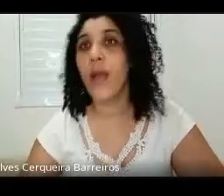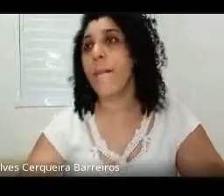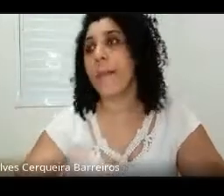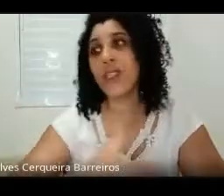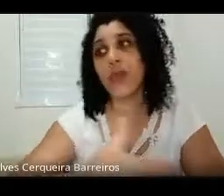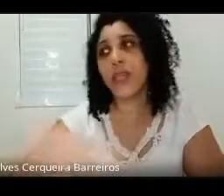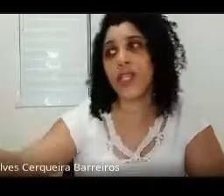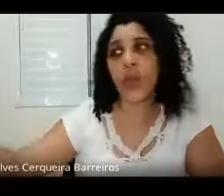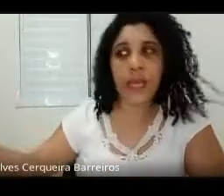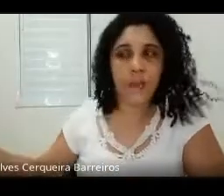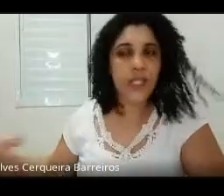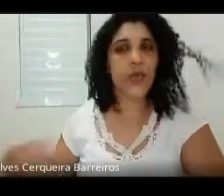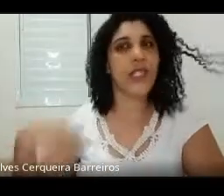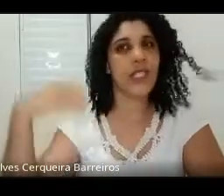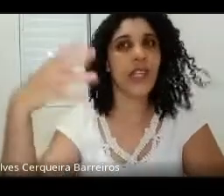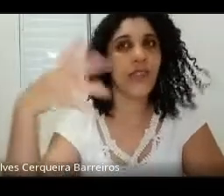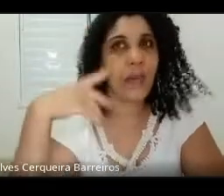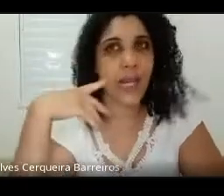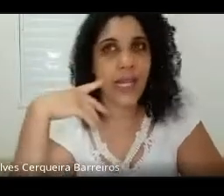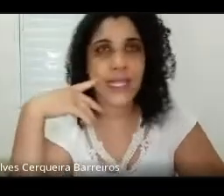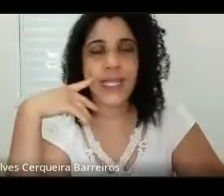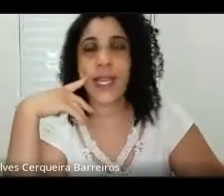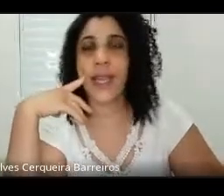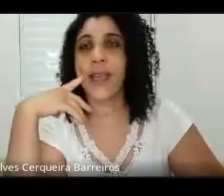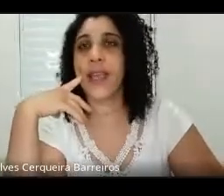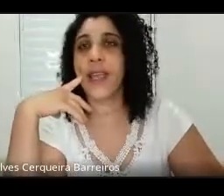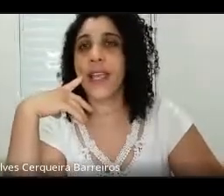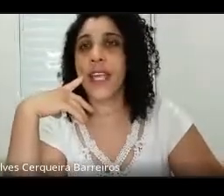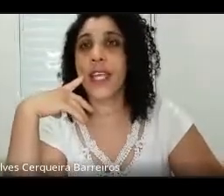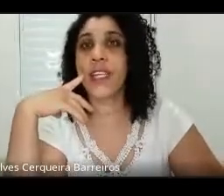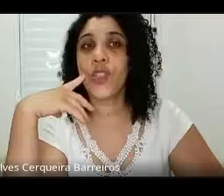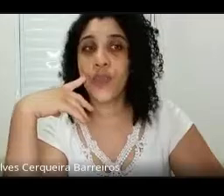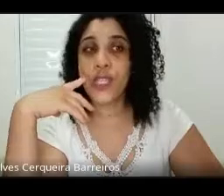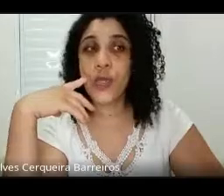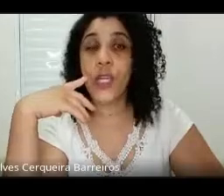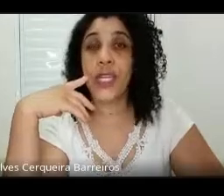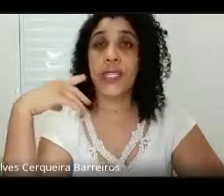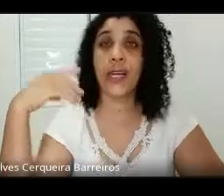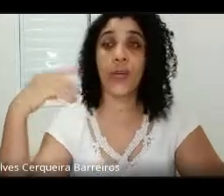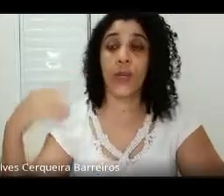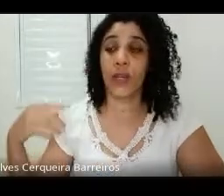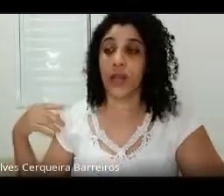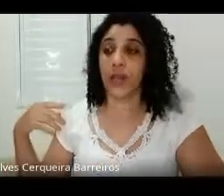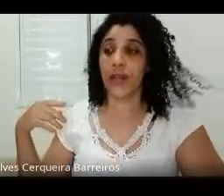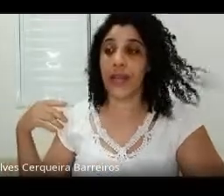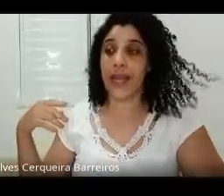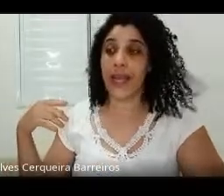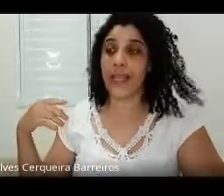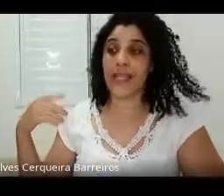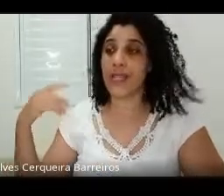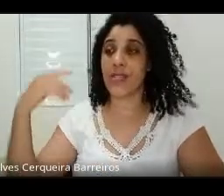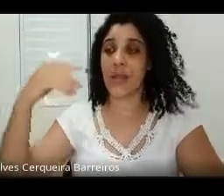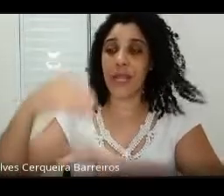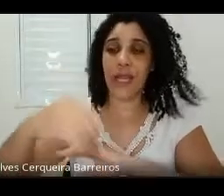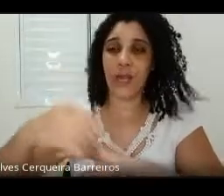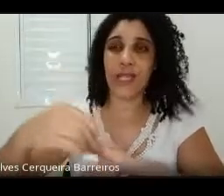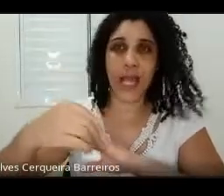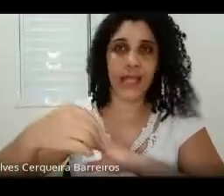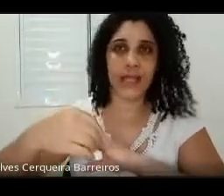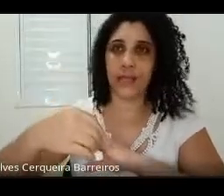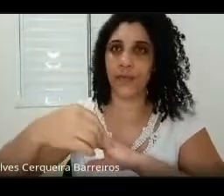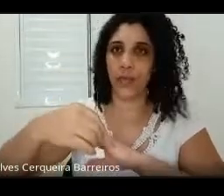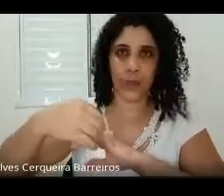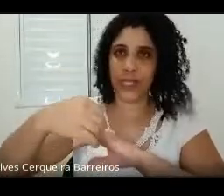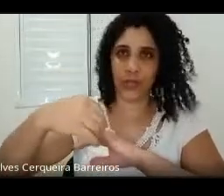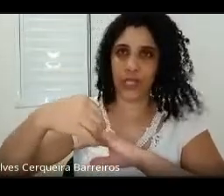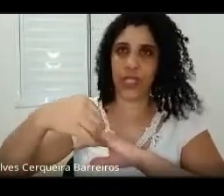fácil. Mas em um ambiente com mais pessoas, já fica mais difícil. Então, aquela criança ela não sabe nem a língua de